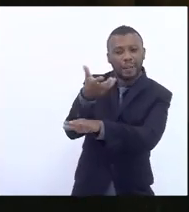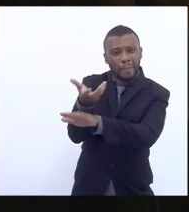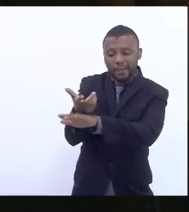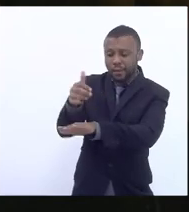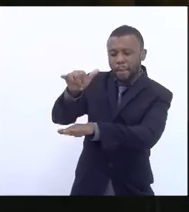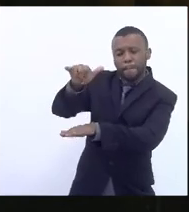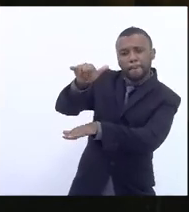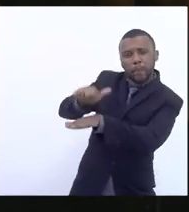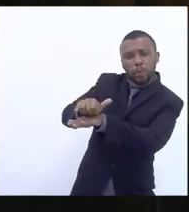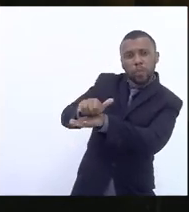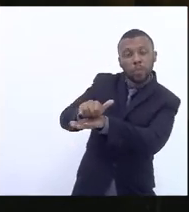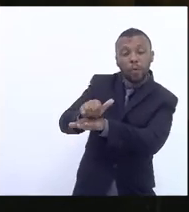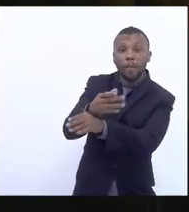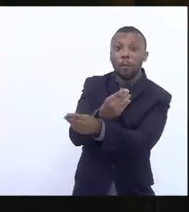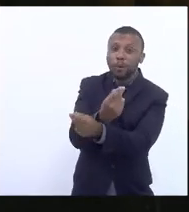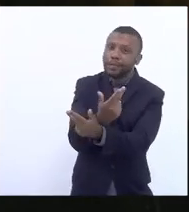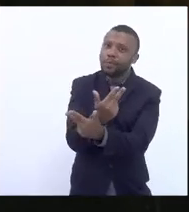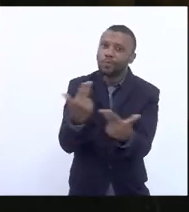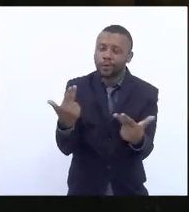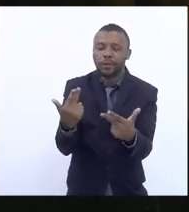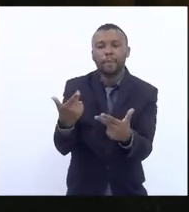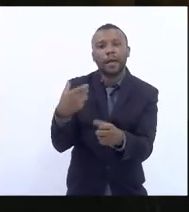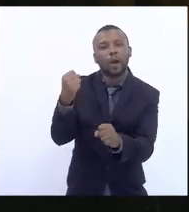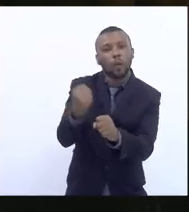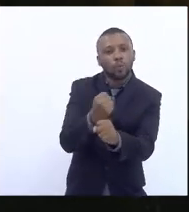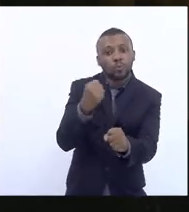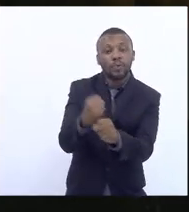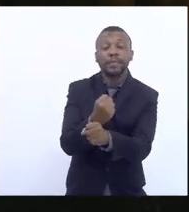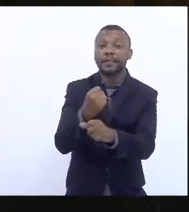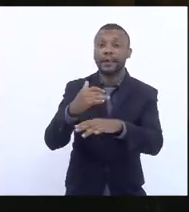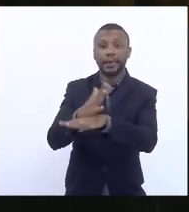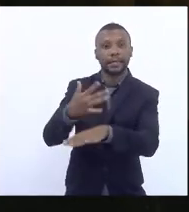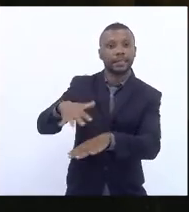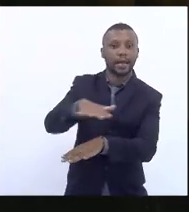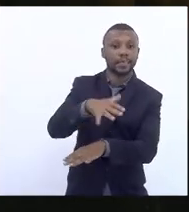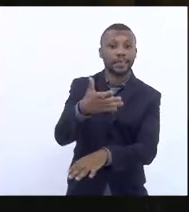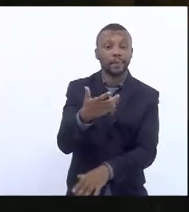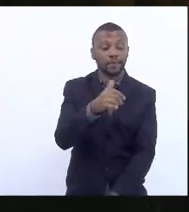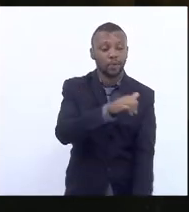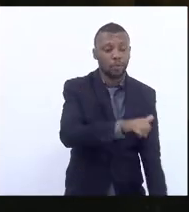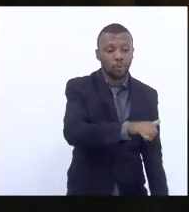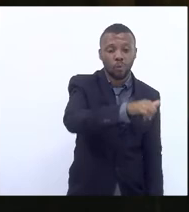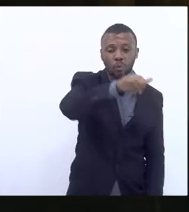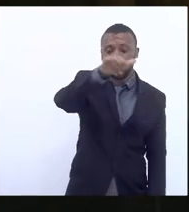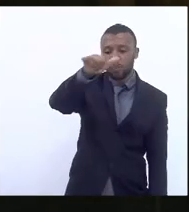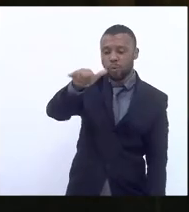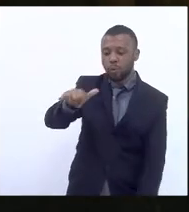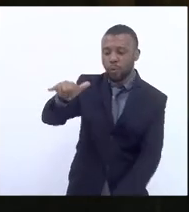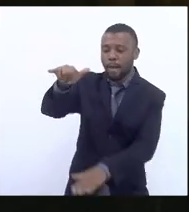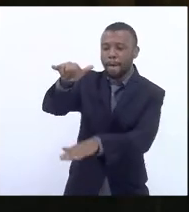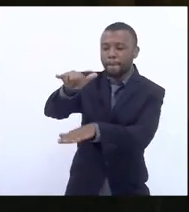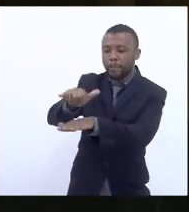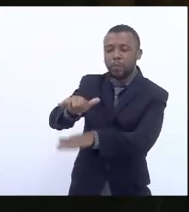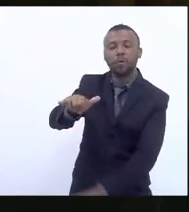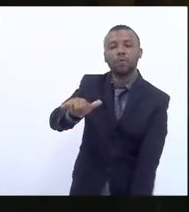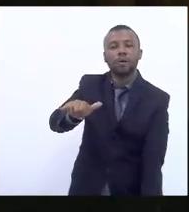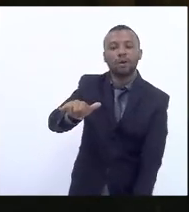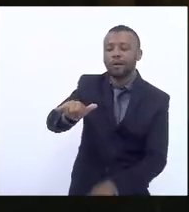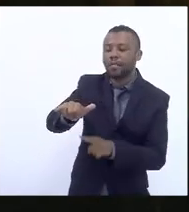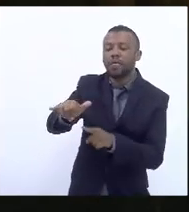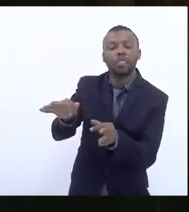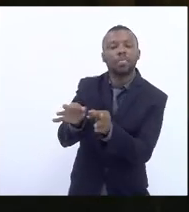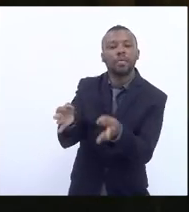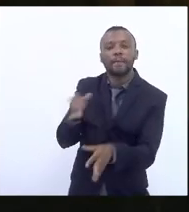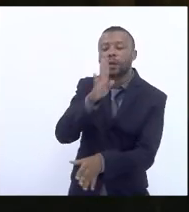cidade, ele quer botar um Boeing naquela cidade. Se fosse só isso, tudo bem, mas ele quer acabar